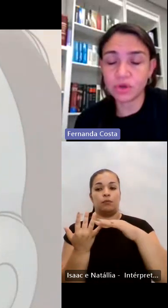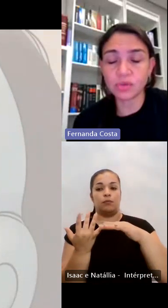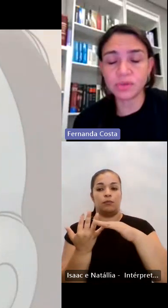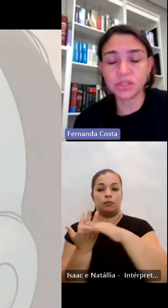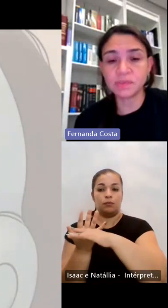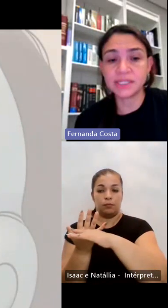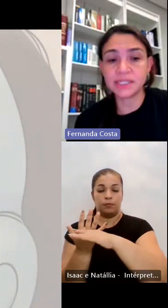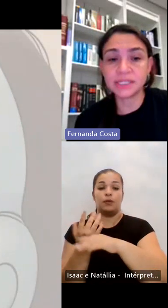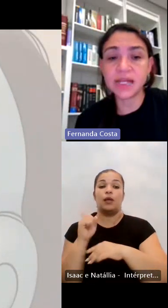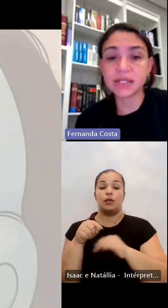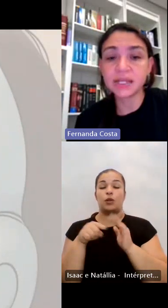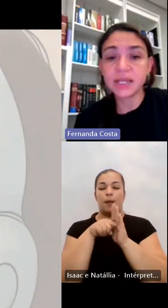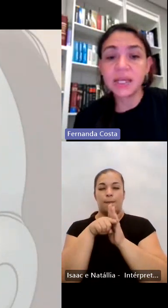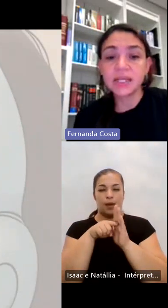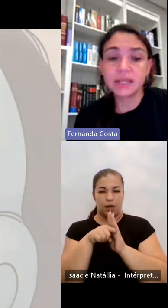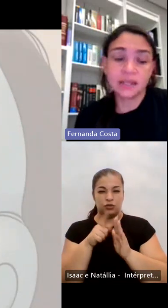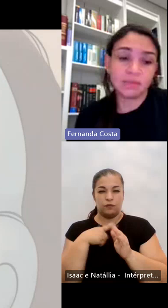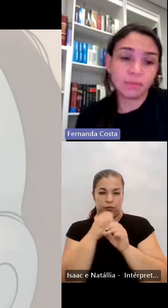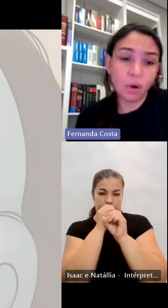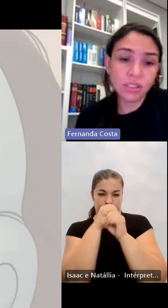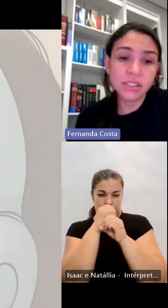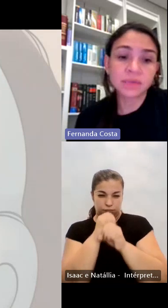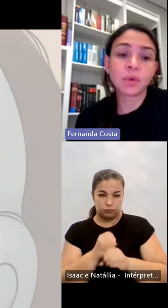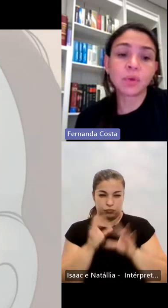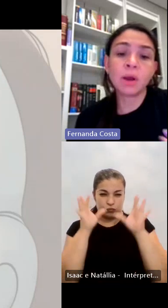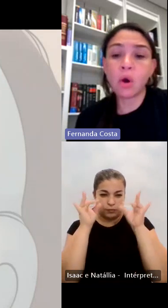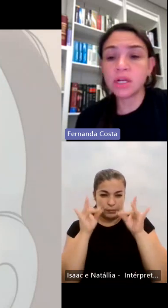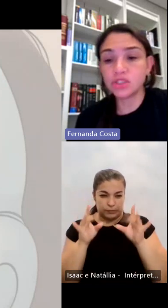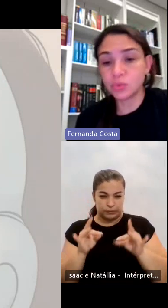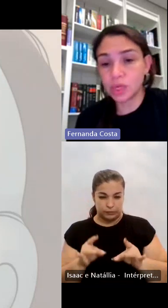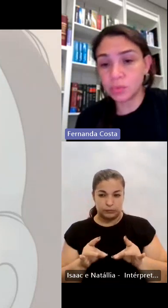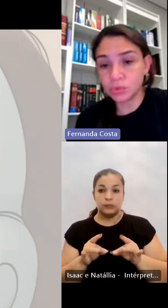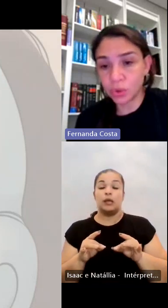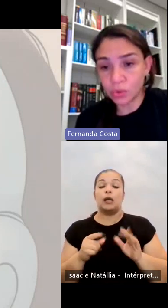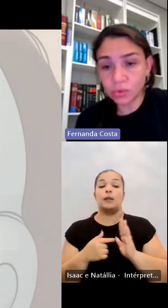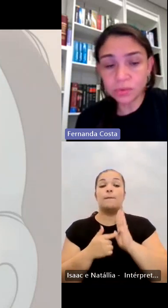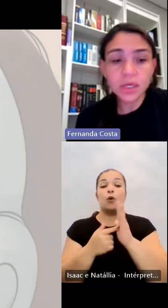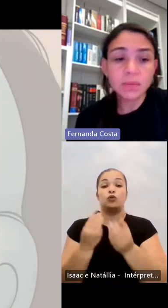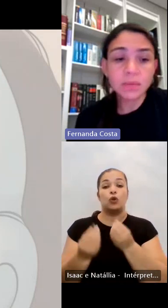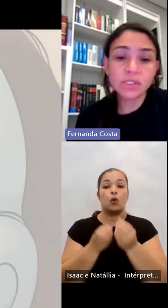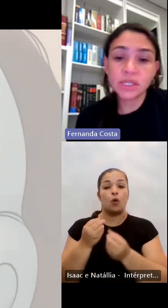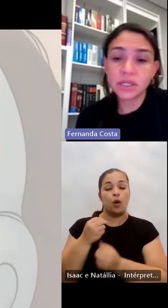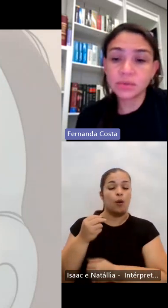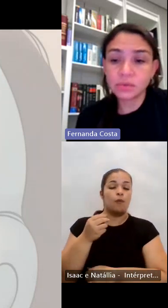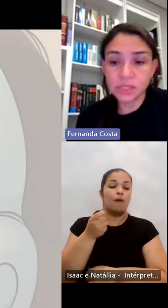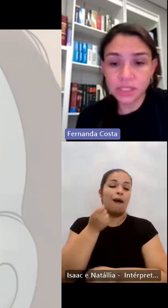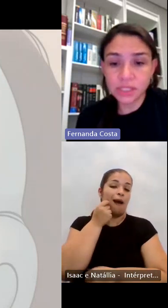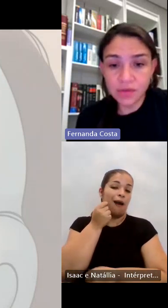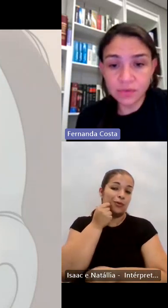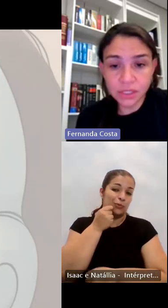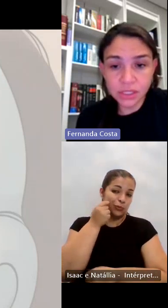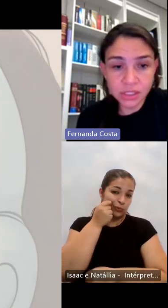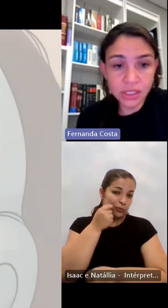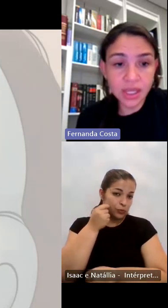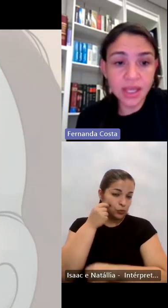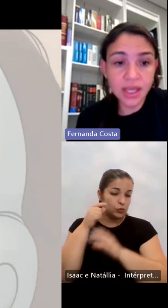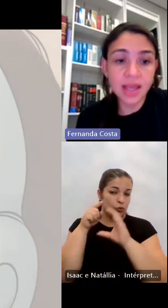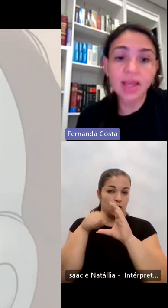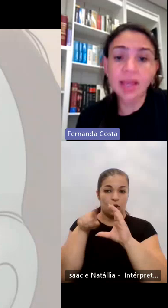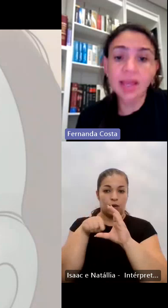com microscopia especializada, que mostra uma cóclea de um camundongo, mostrando os